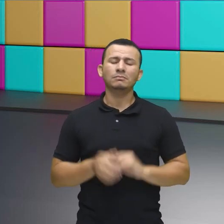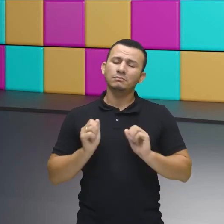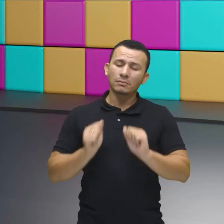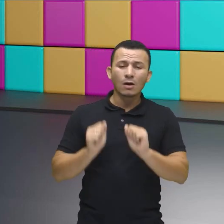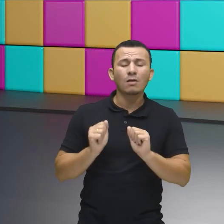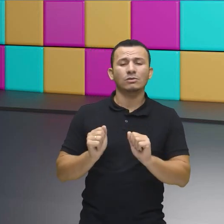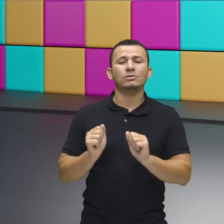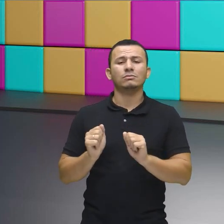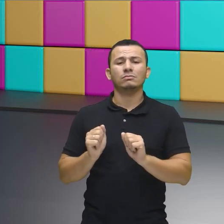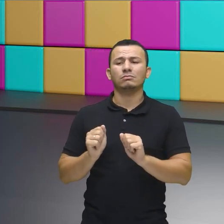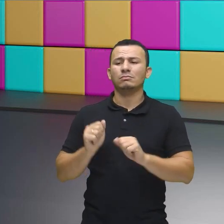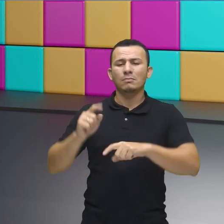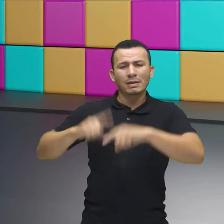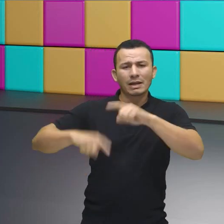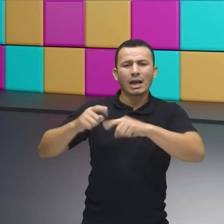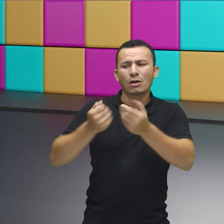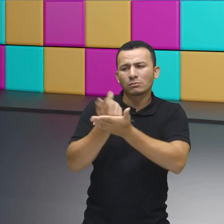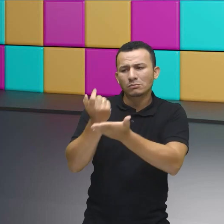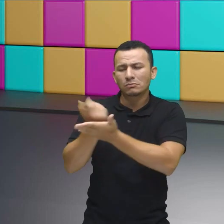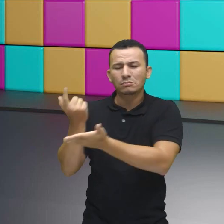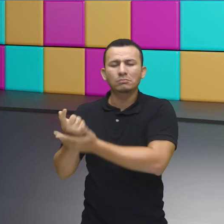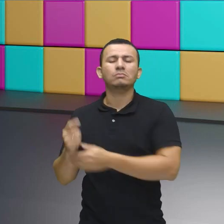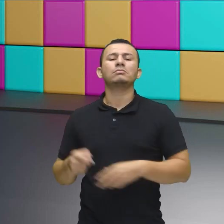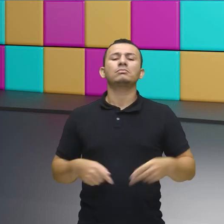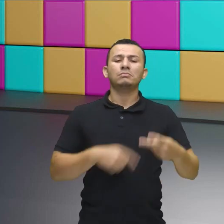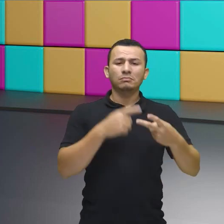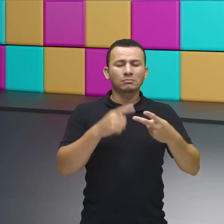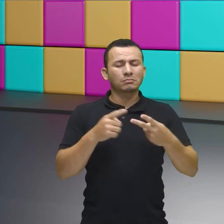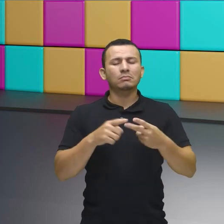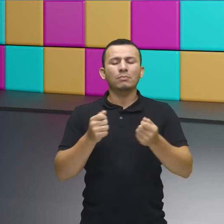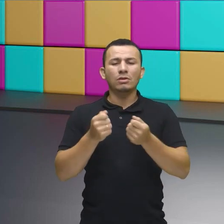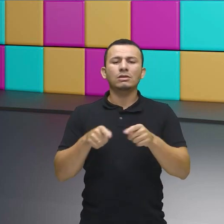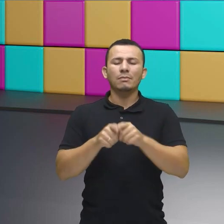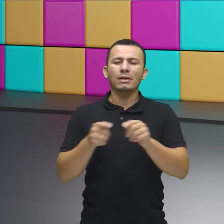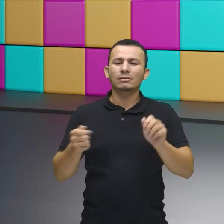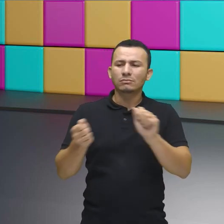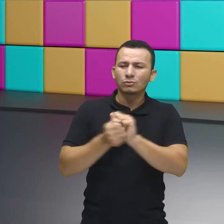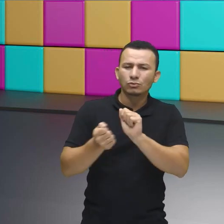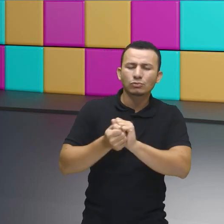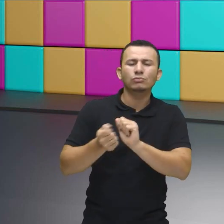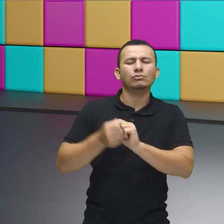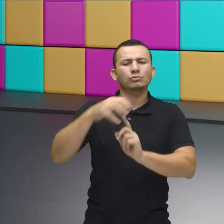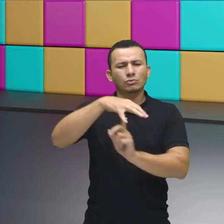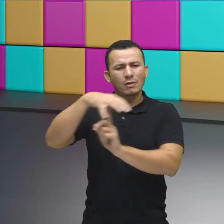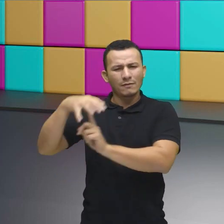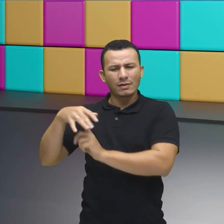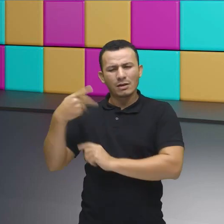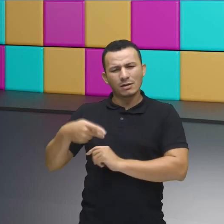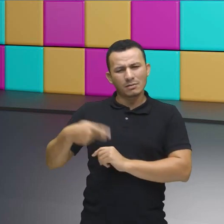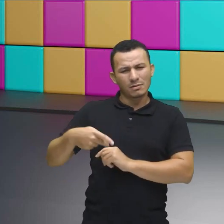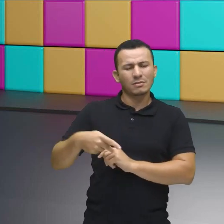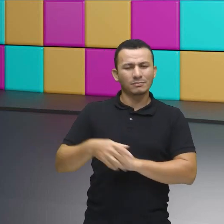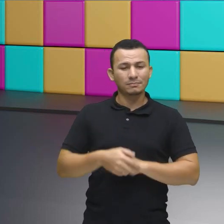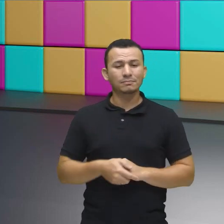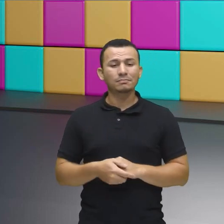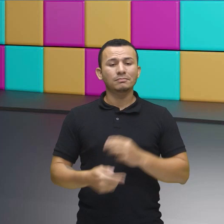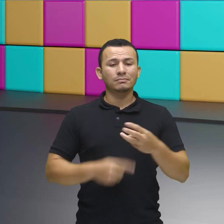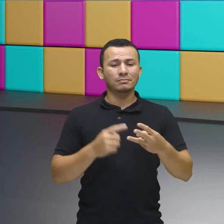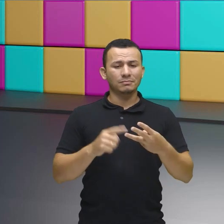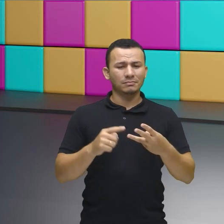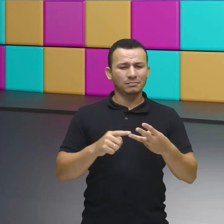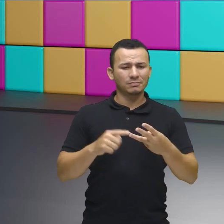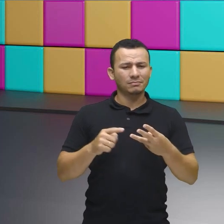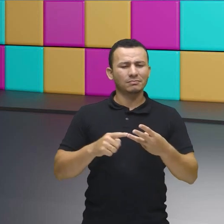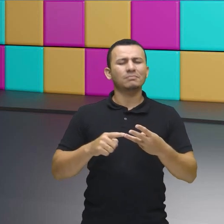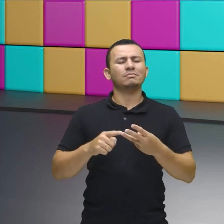né, locais, apoiar feiras regionais, prestigiar atividades comemorativas. Nós temos essas 3 opções aí.